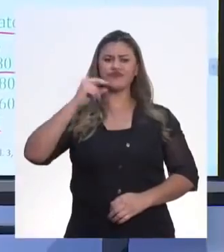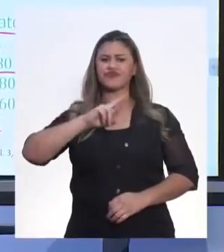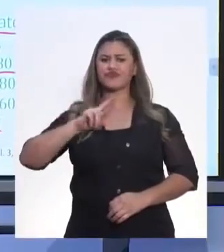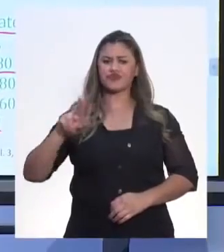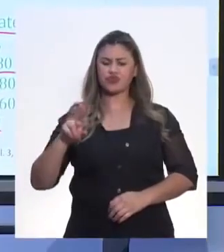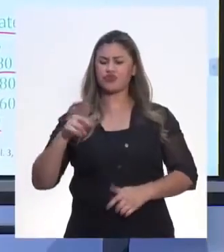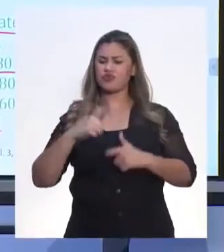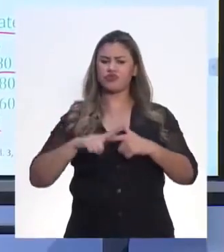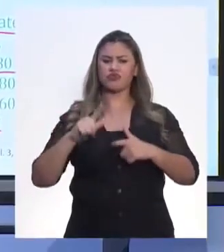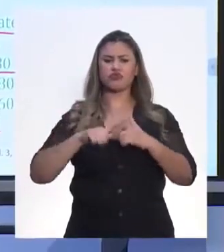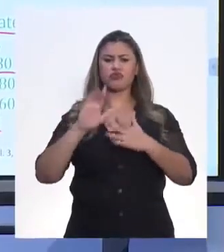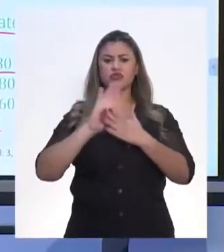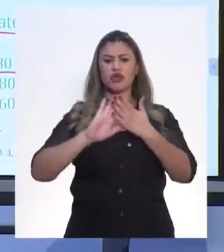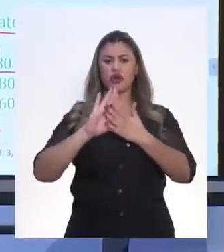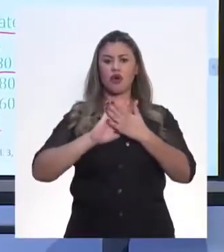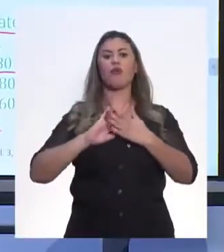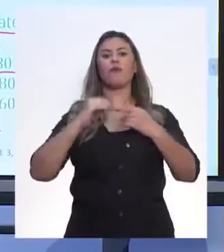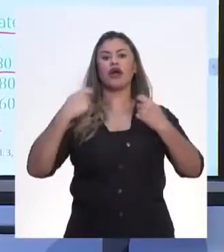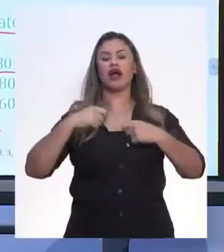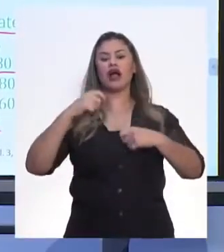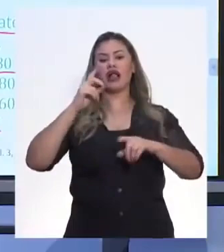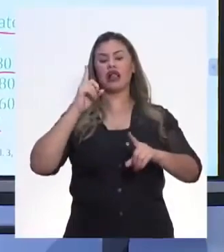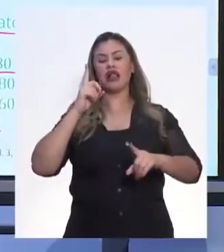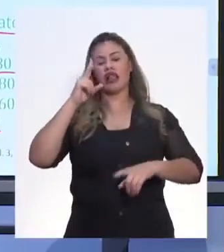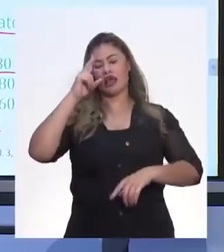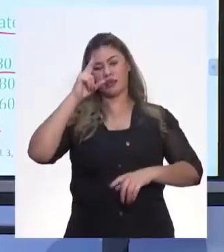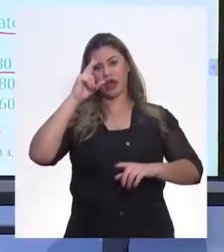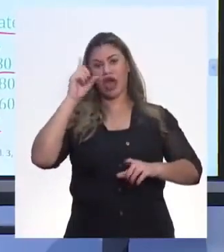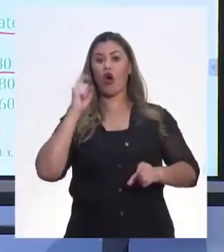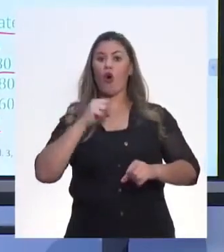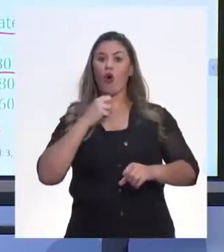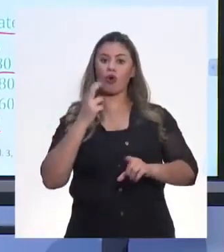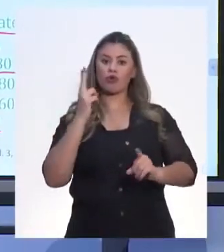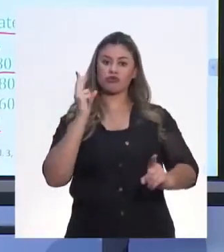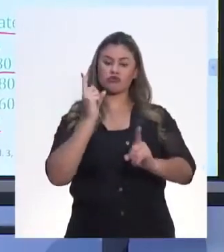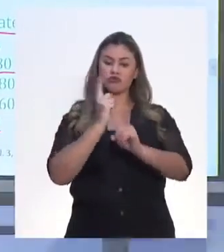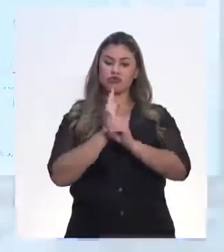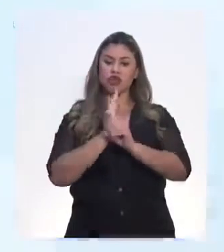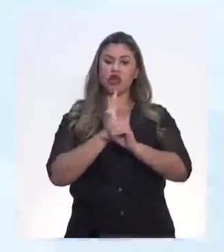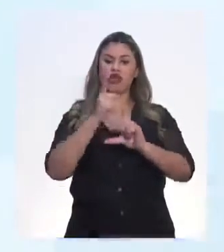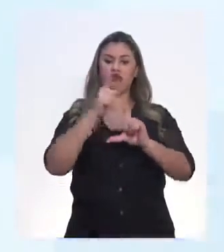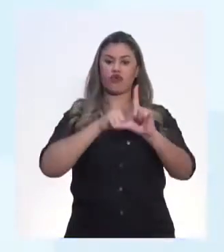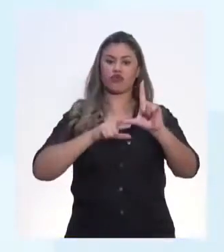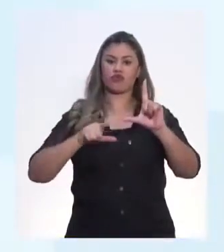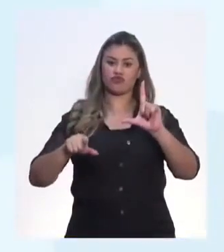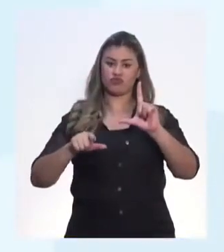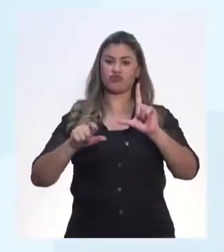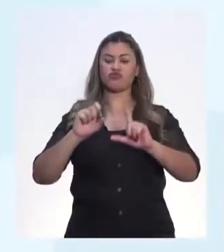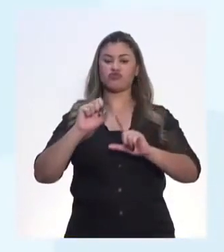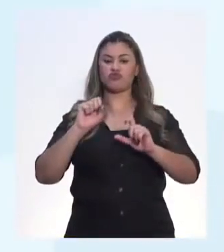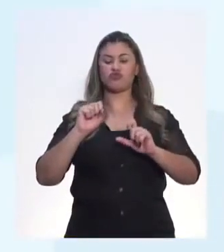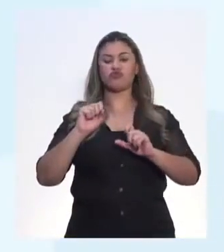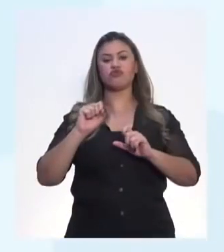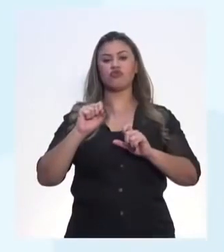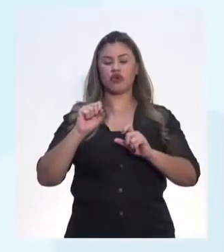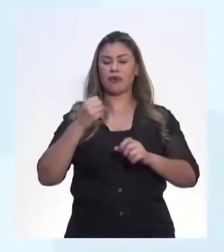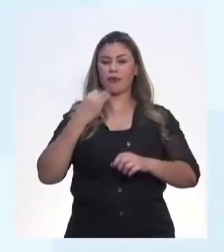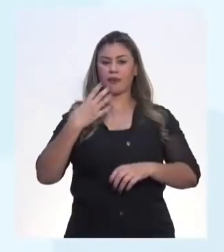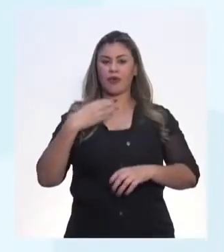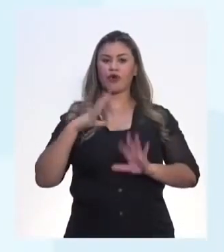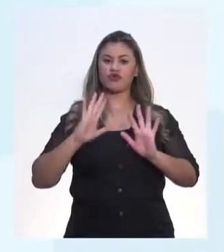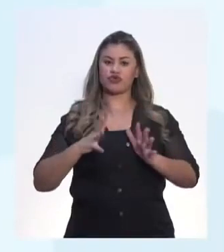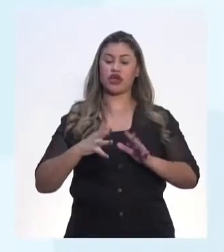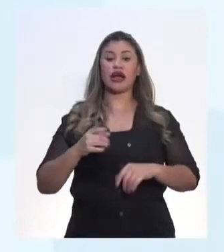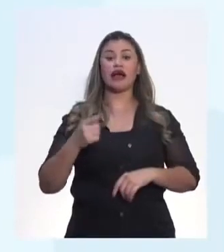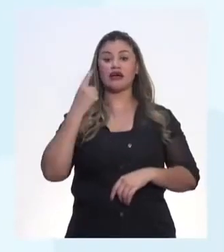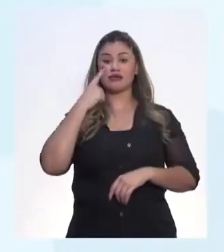nome, não tem problema, mas conseguindo encontrar o valor do ângulo, já é um passo aí. Tipo o diretor colocar na tela a avaliação, então coloquem lá o que